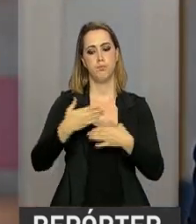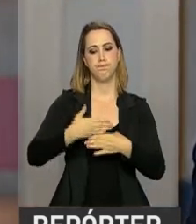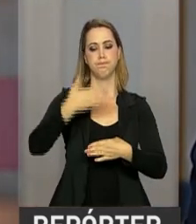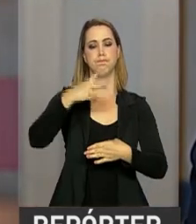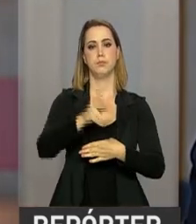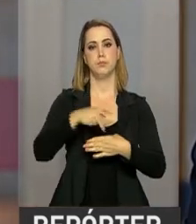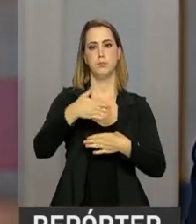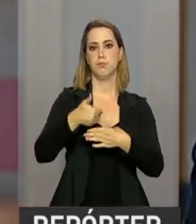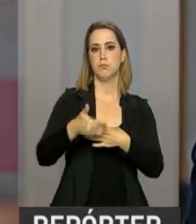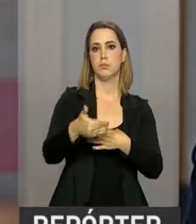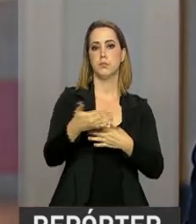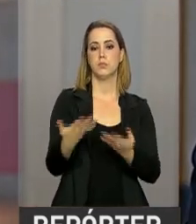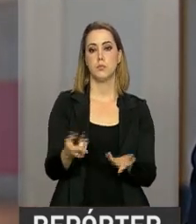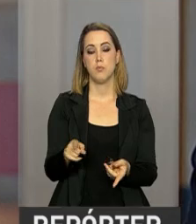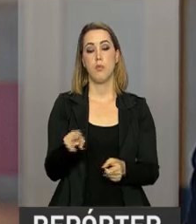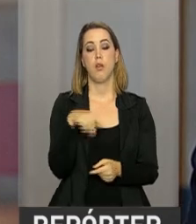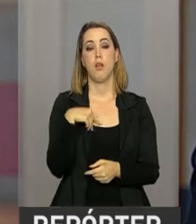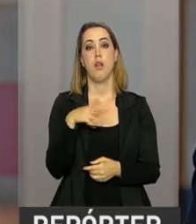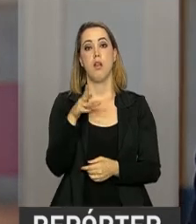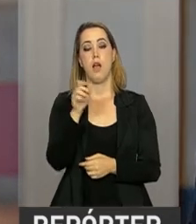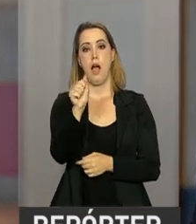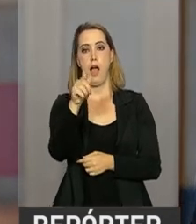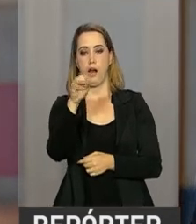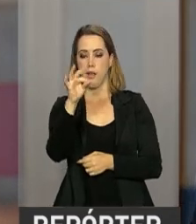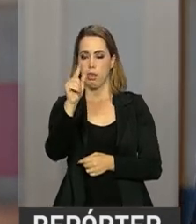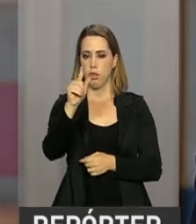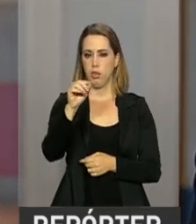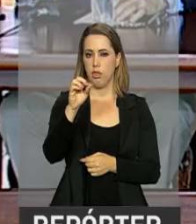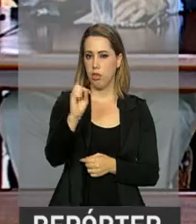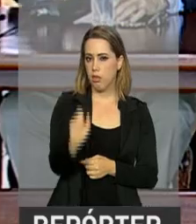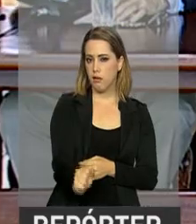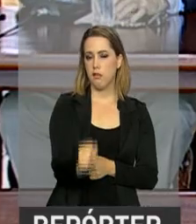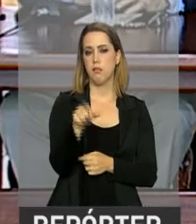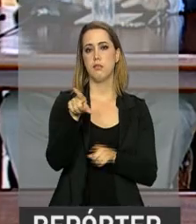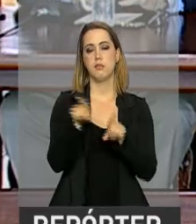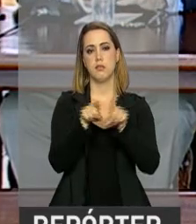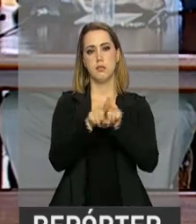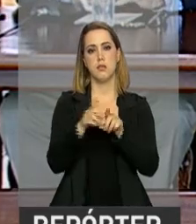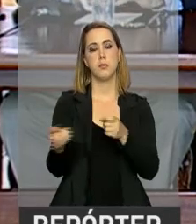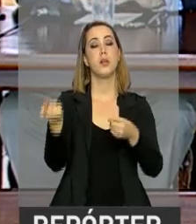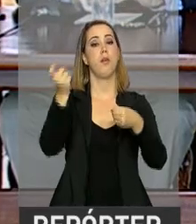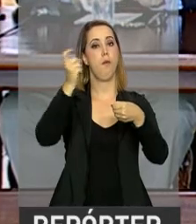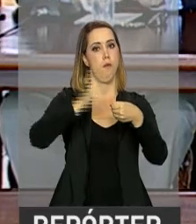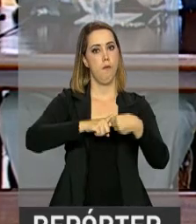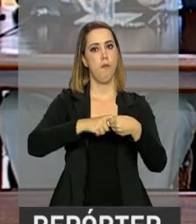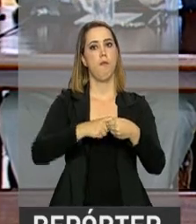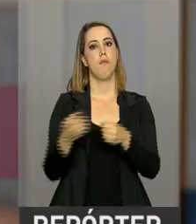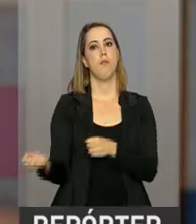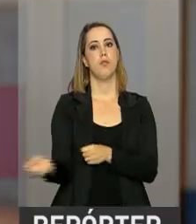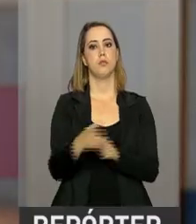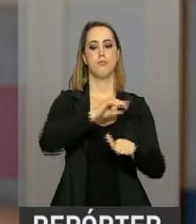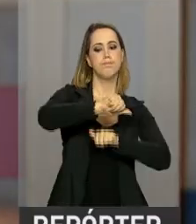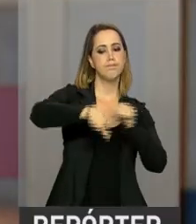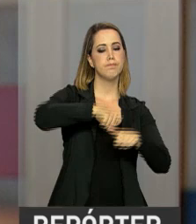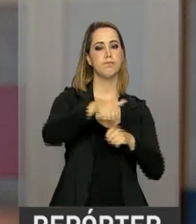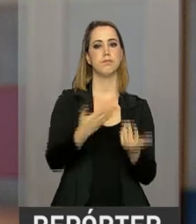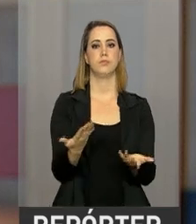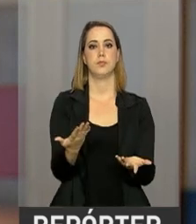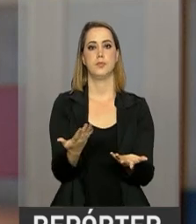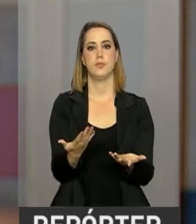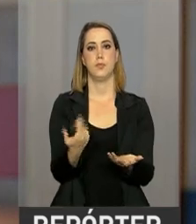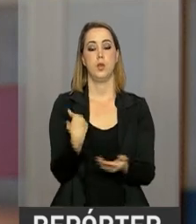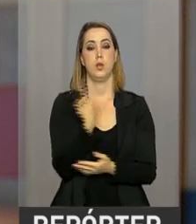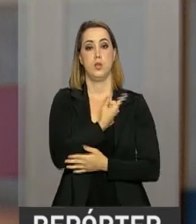A Operação Ágata, que combate crimes na fronteira e ambientais, também deve voltar de cara nova. Nós fazíamos a